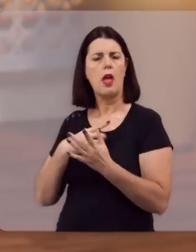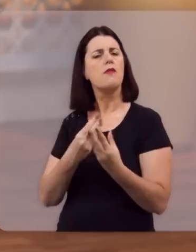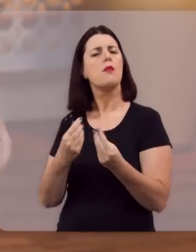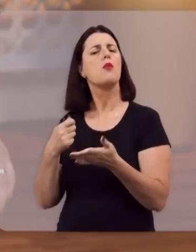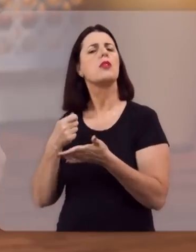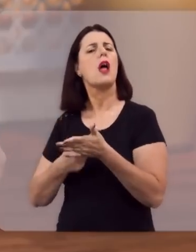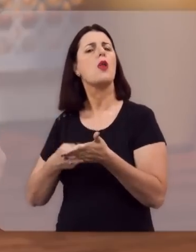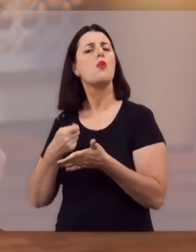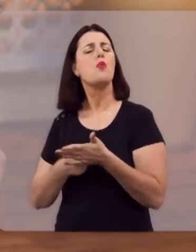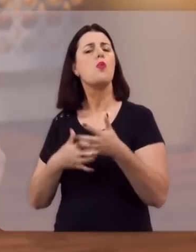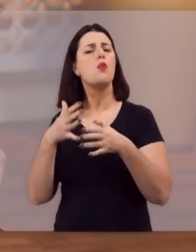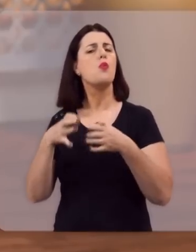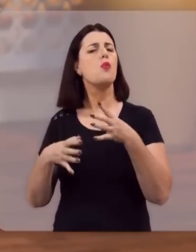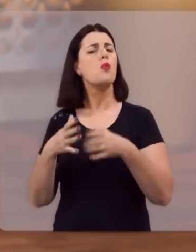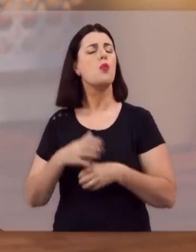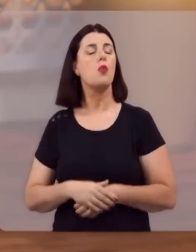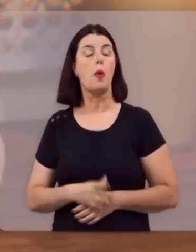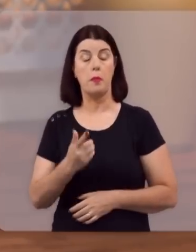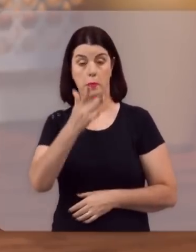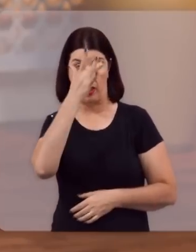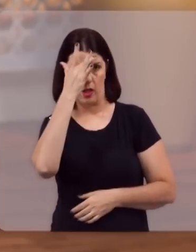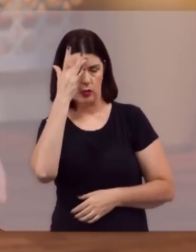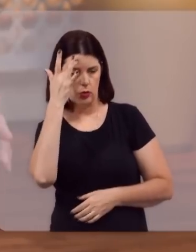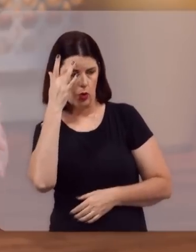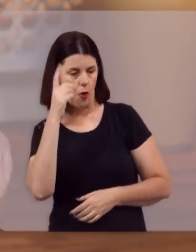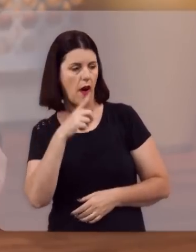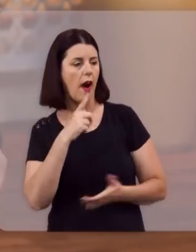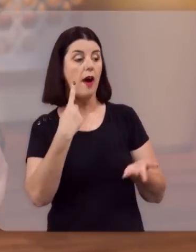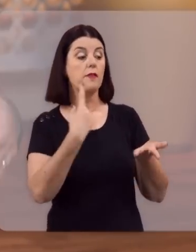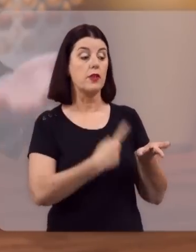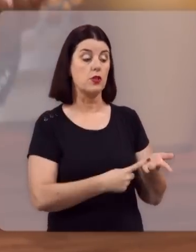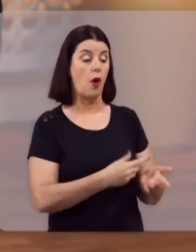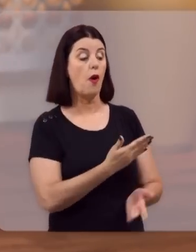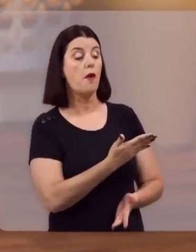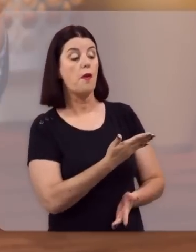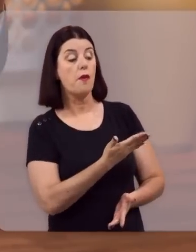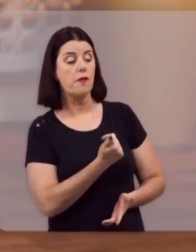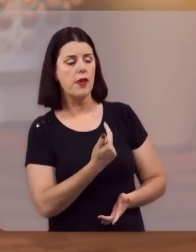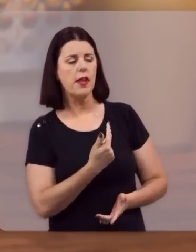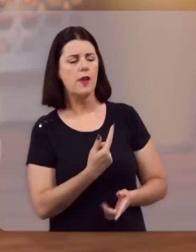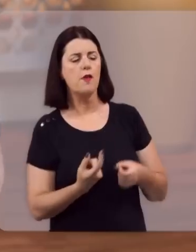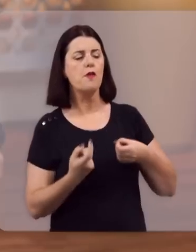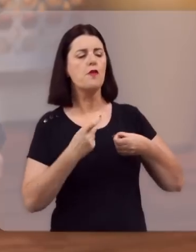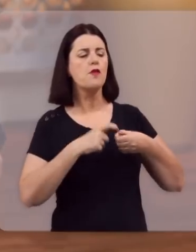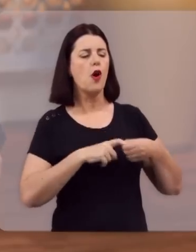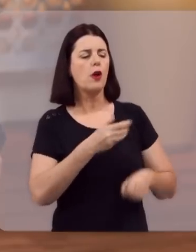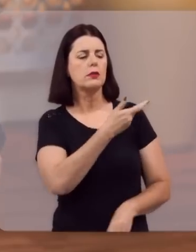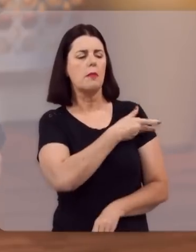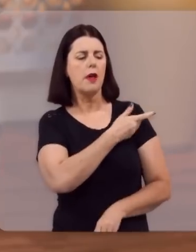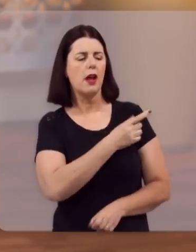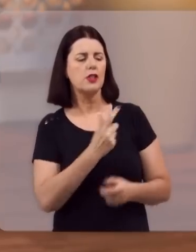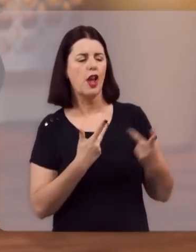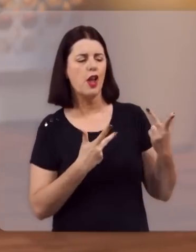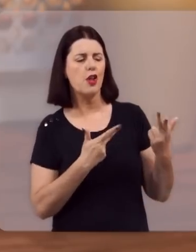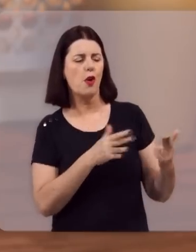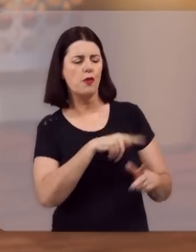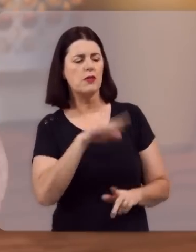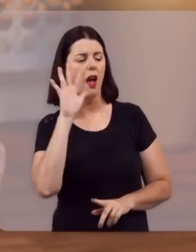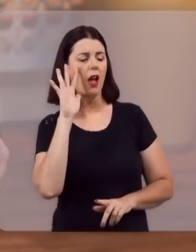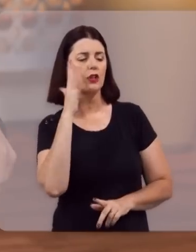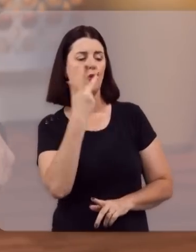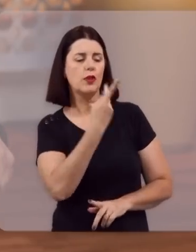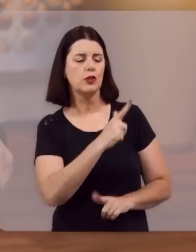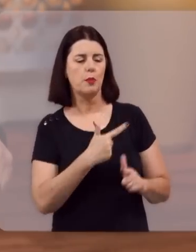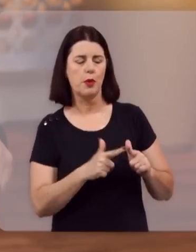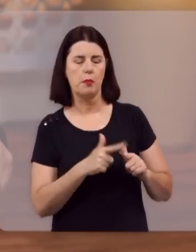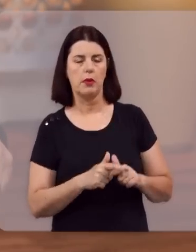algumas lutas. E uma pessoa mandou um recado para ela: Amélia, vem aqui para aquelas velhas práticas que você vai